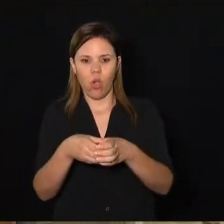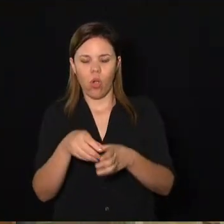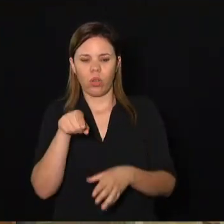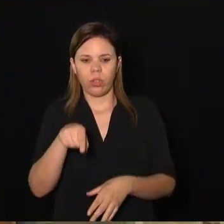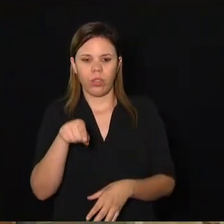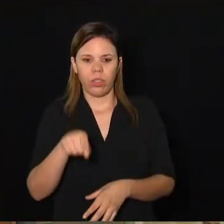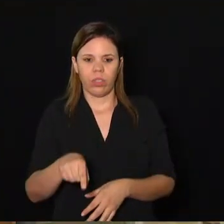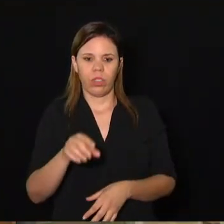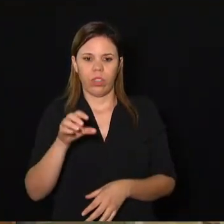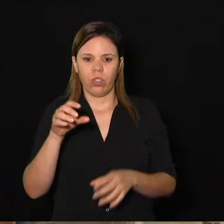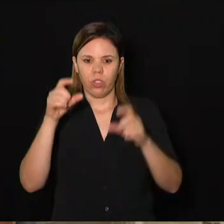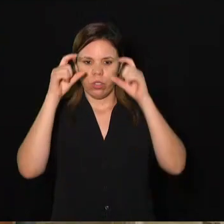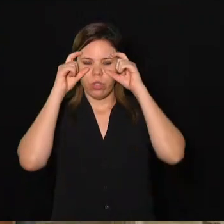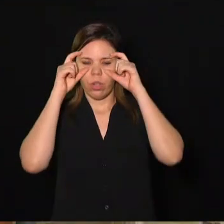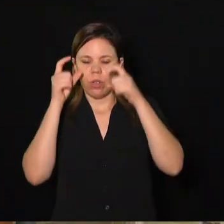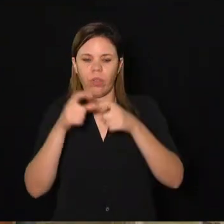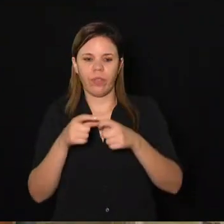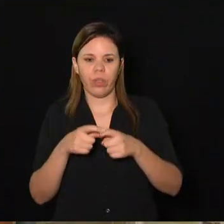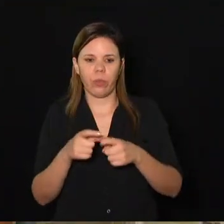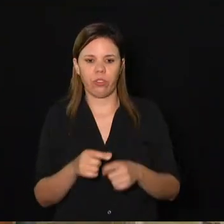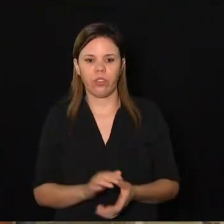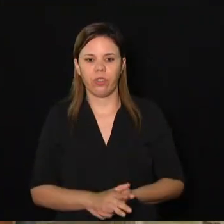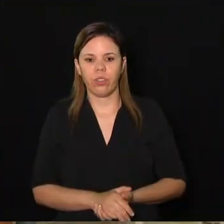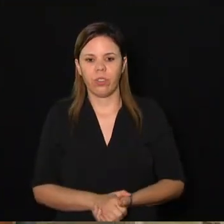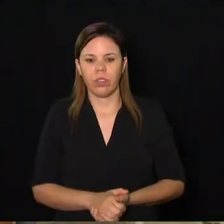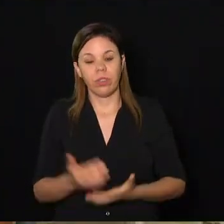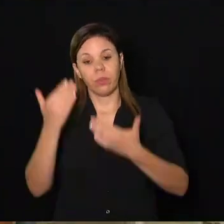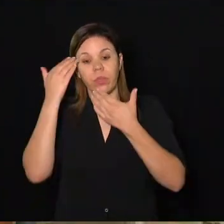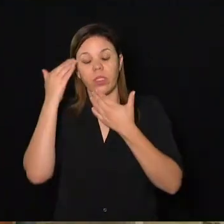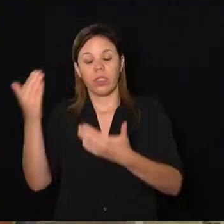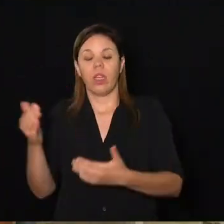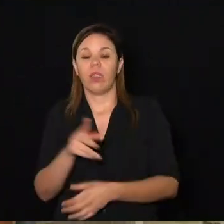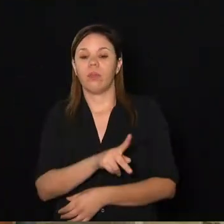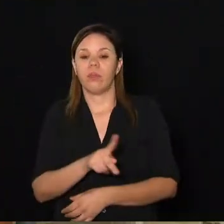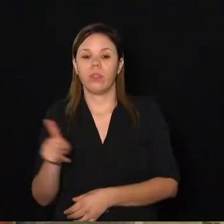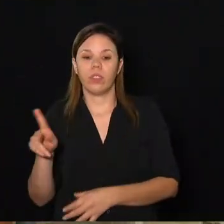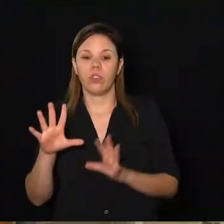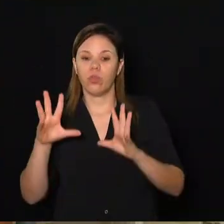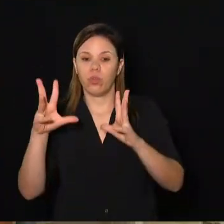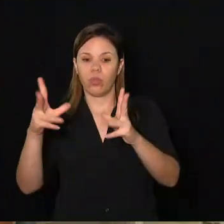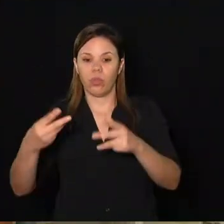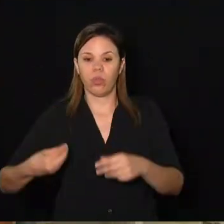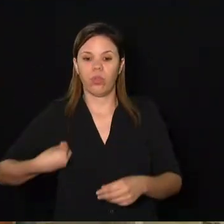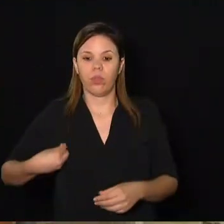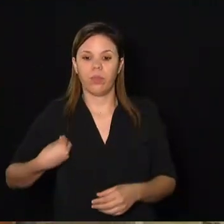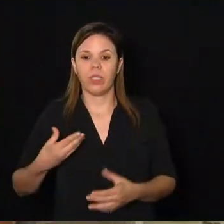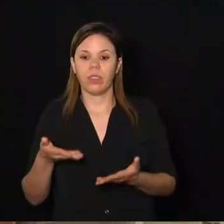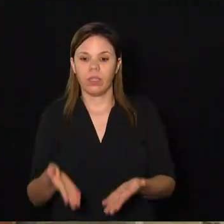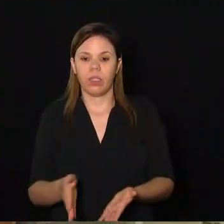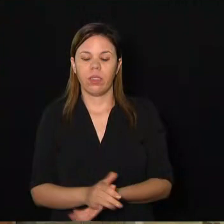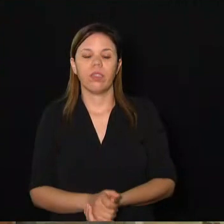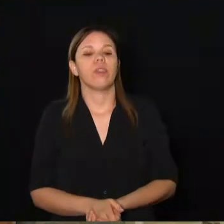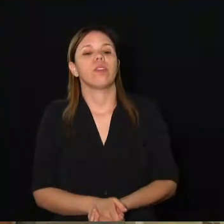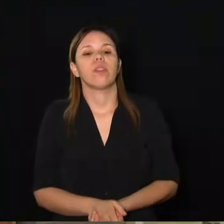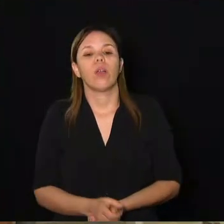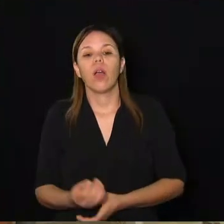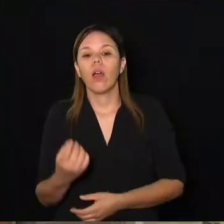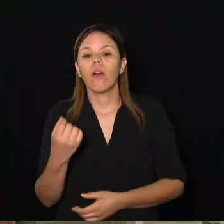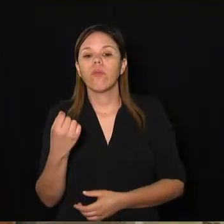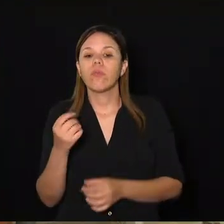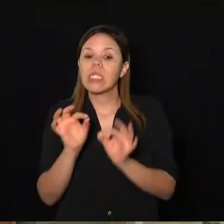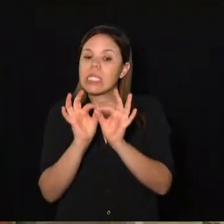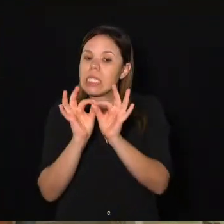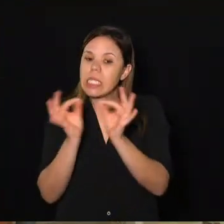doutor tem três minutos para sua fala obrigado senhor presidente obrigado a todos aqui presentes o meu questionamento é bem